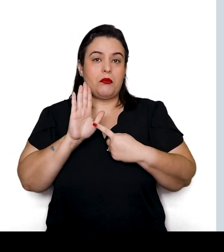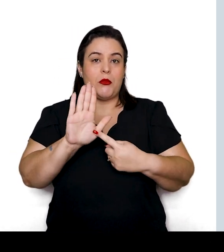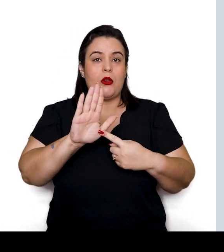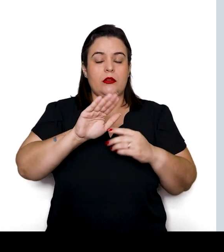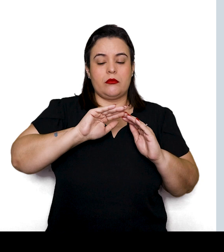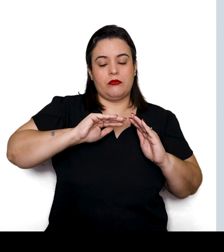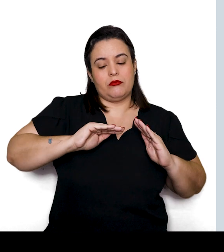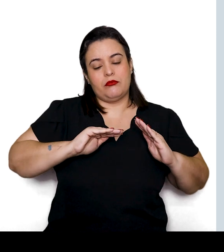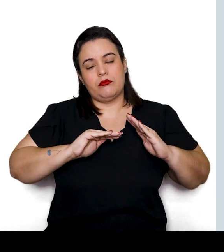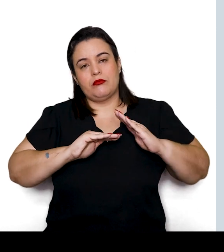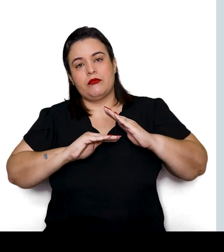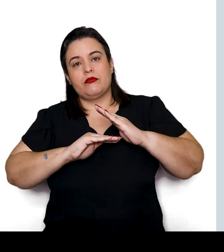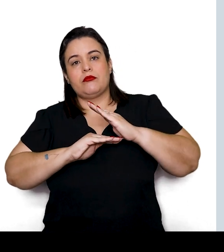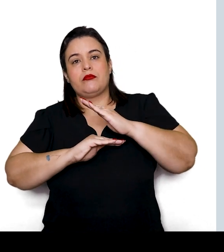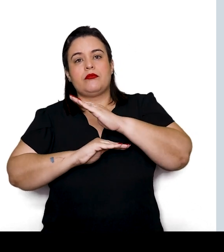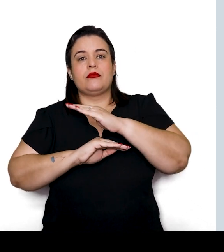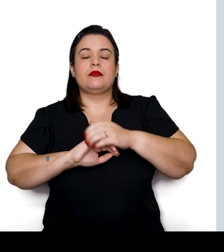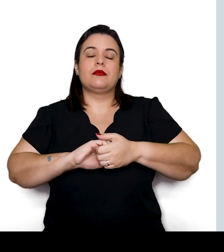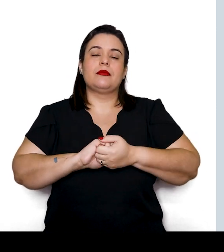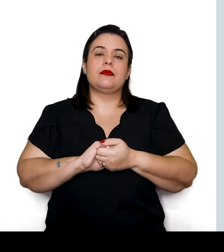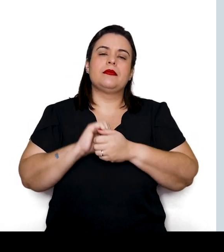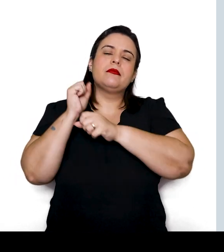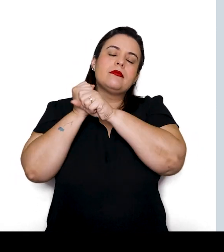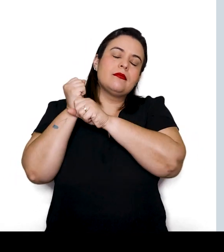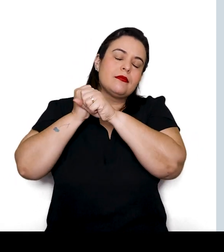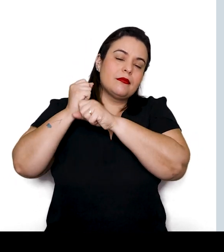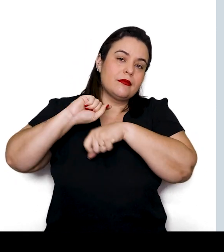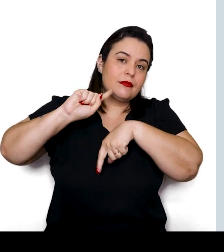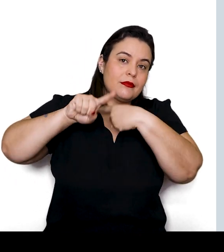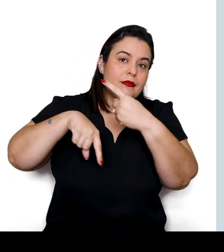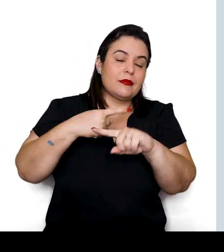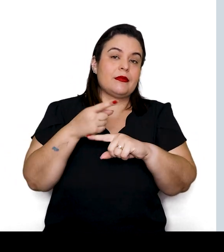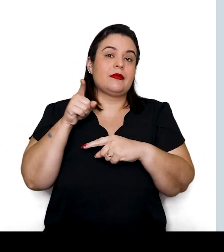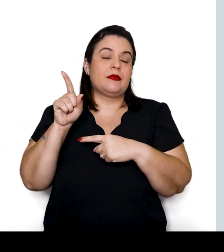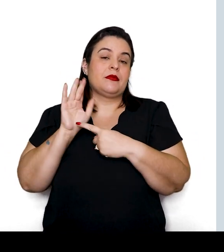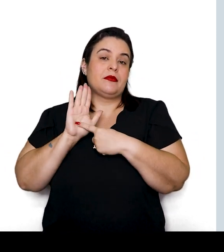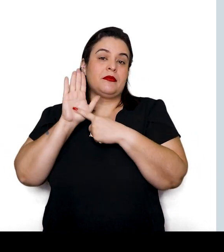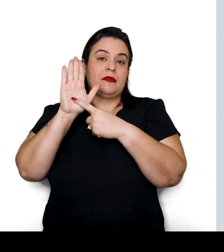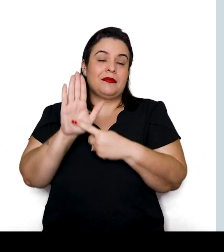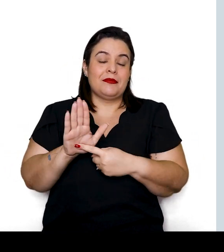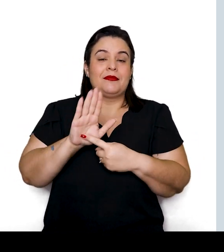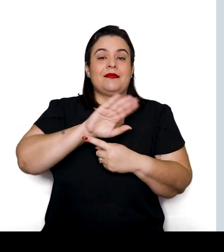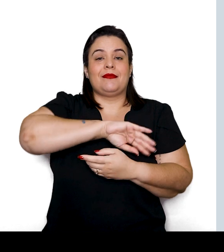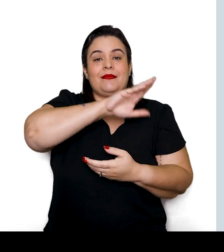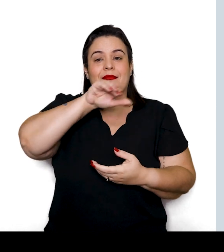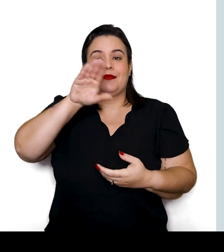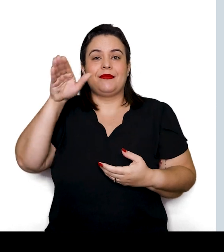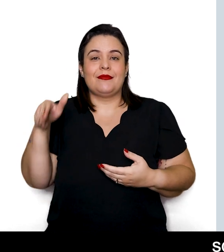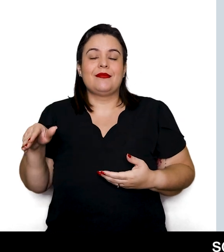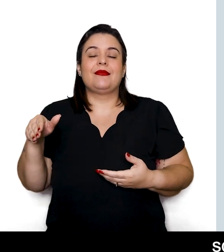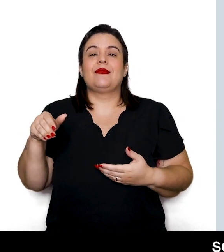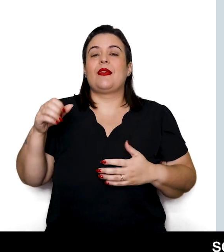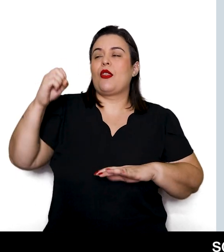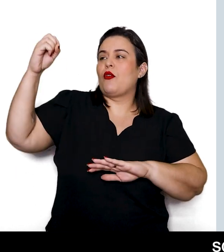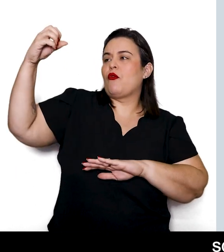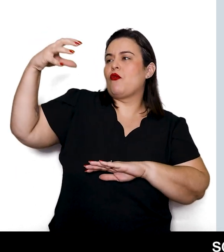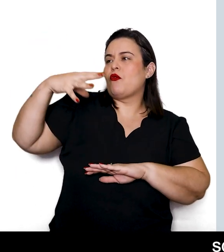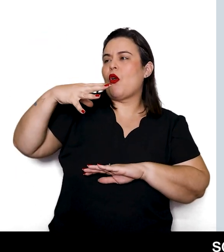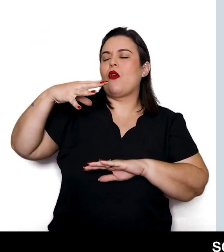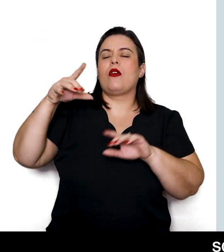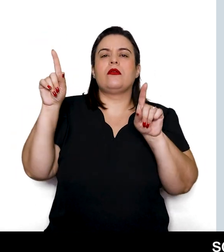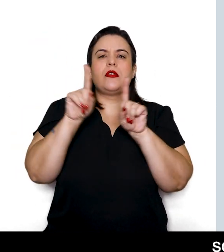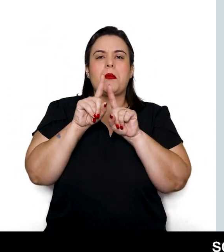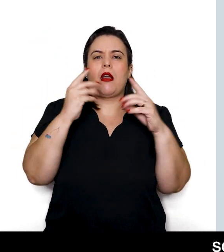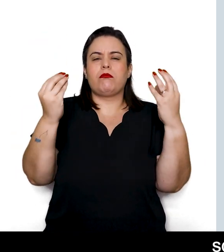diagonais que sugerem o relevo. Alguns anos mais tarde, o artista representaria esses montes sob